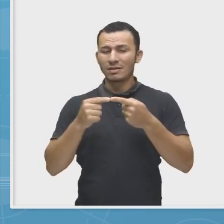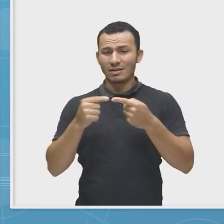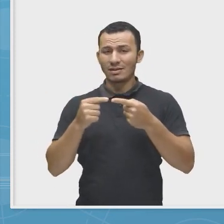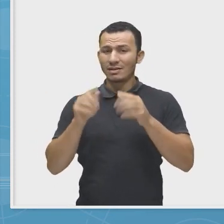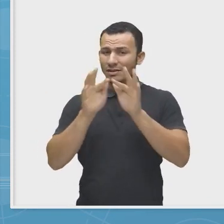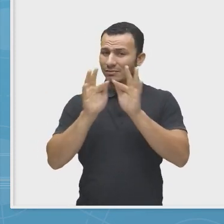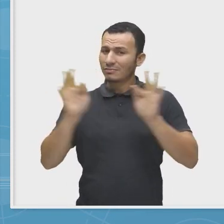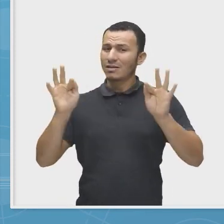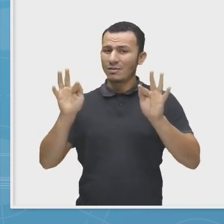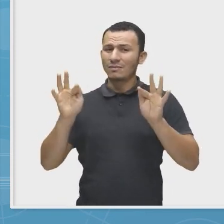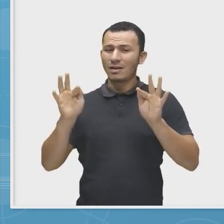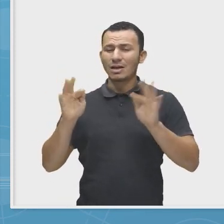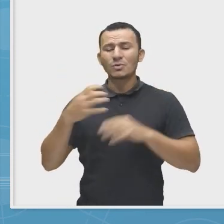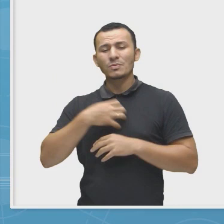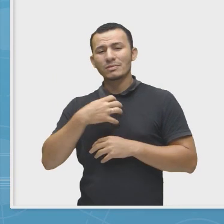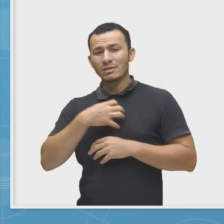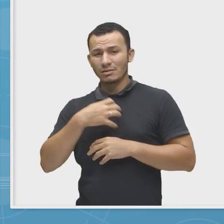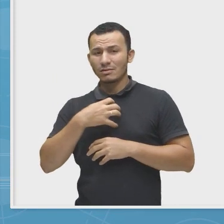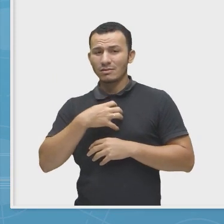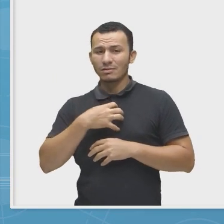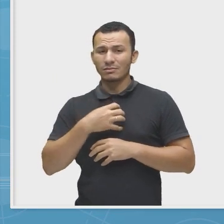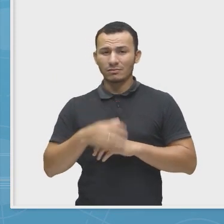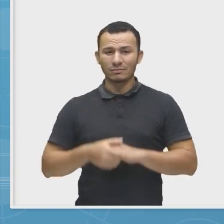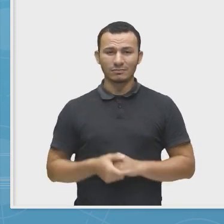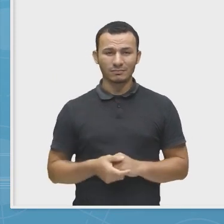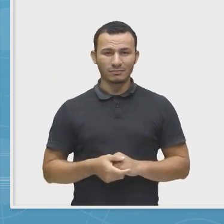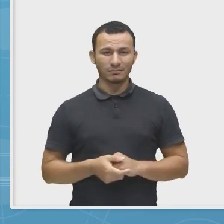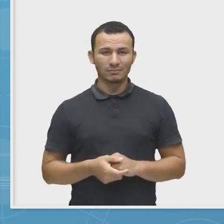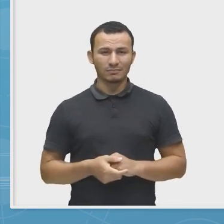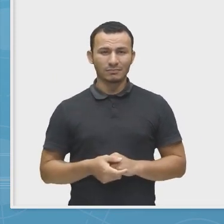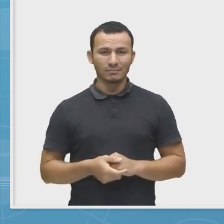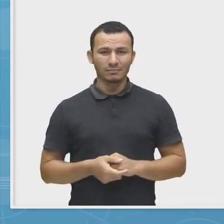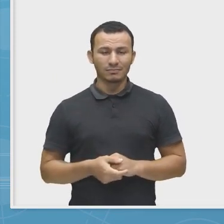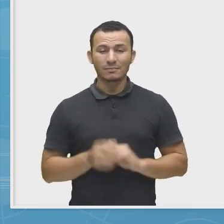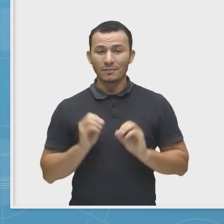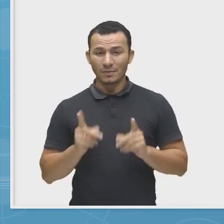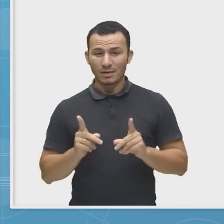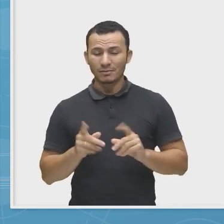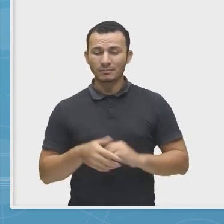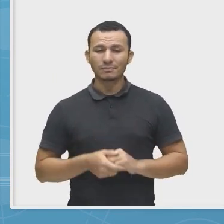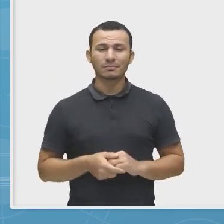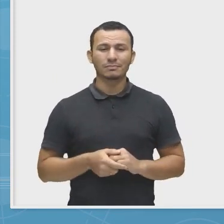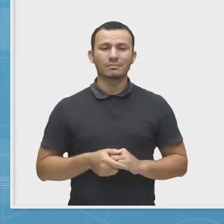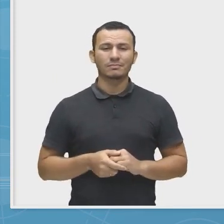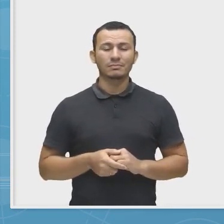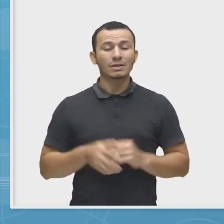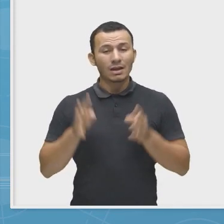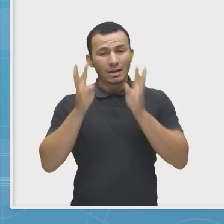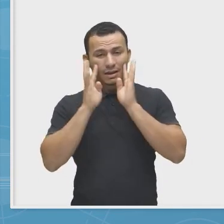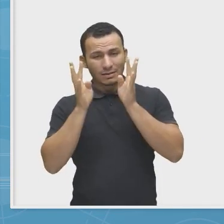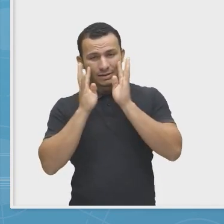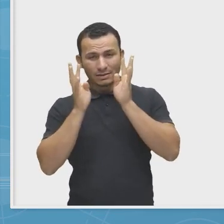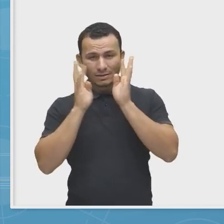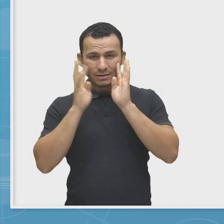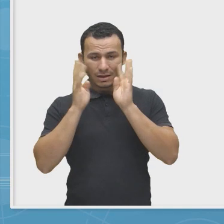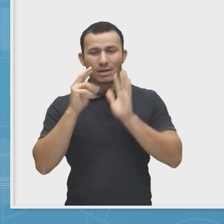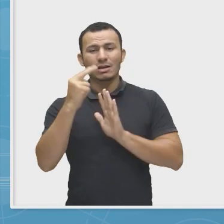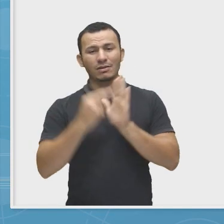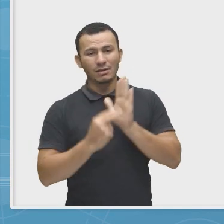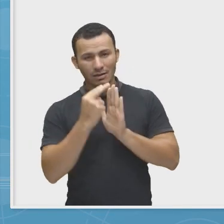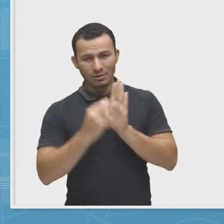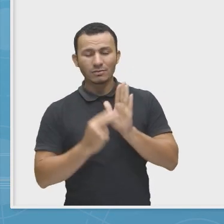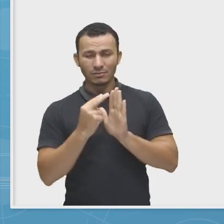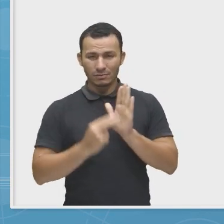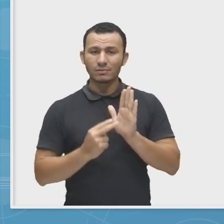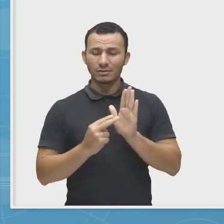com o sentido que está exposto nessa historinha, ok? Então, atenção, preste bastante